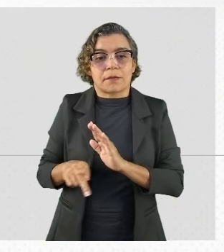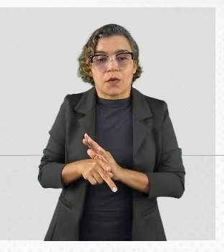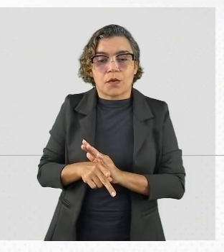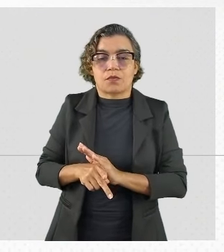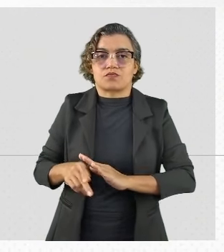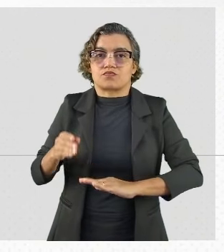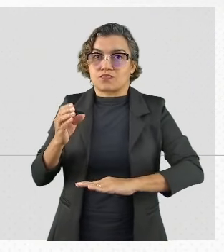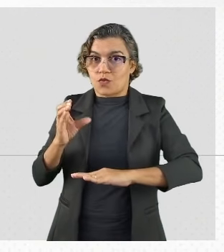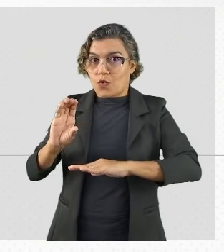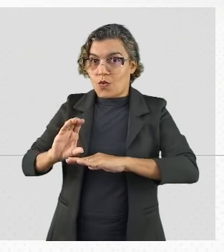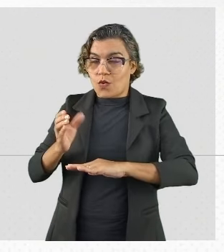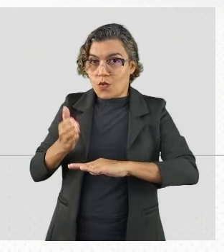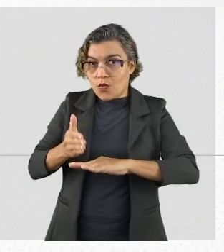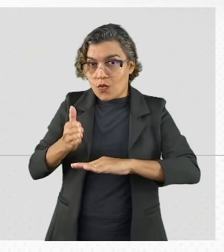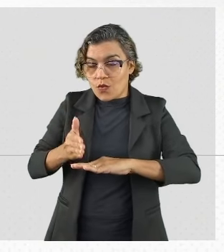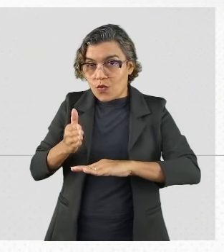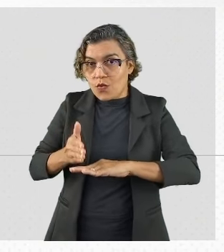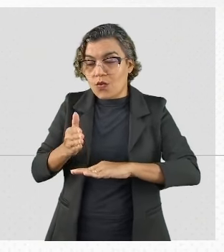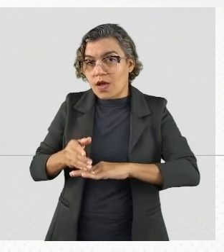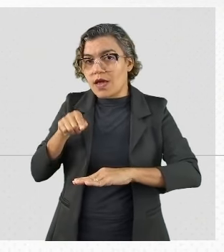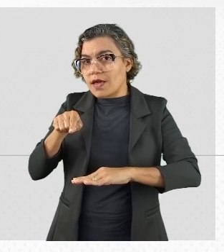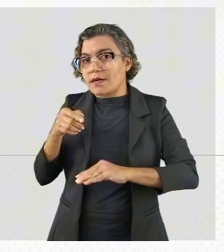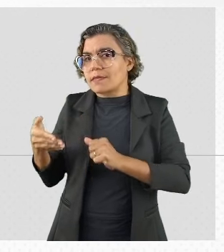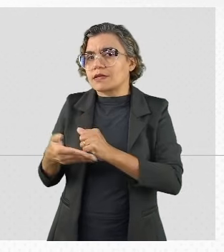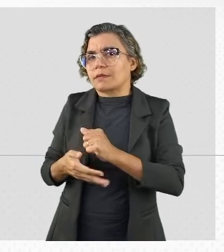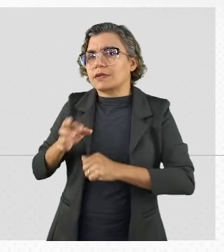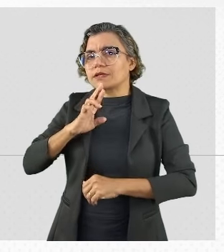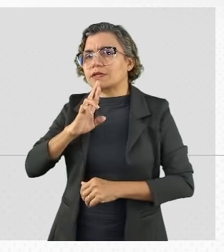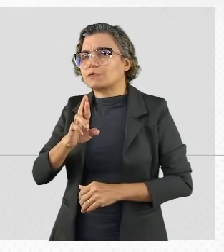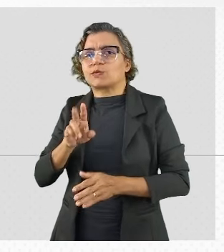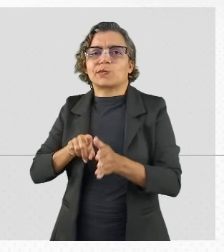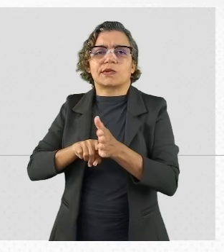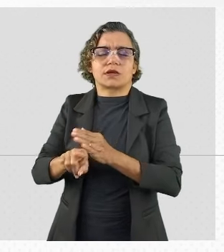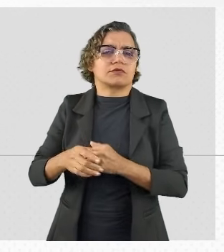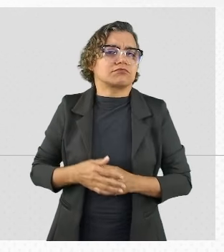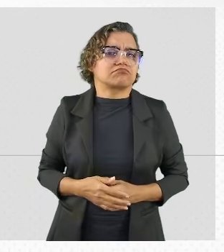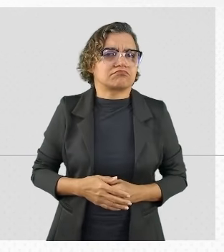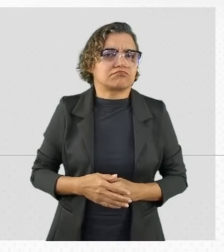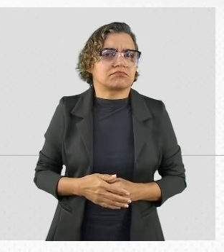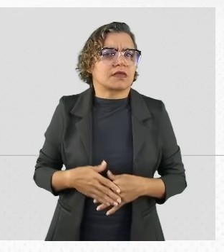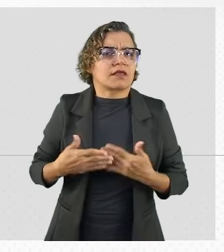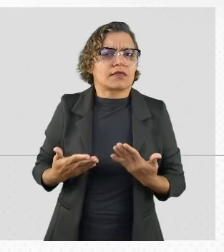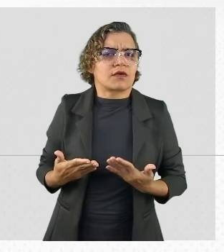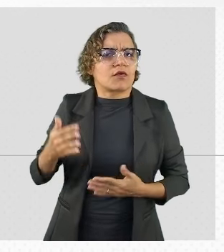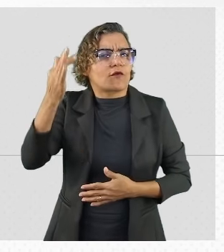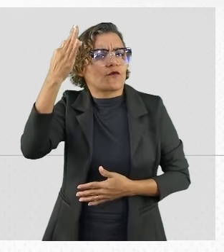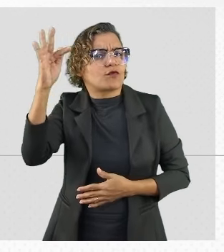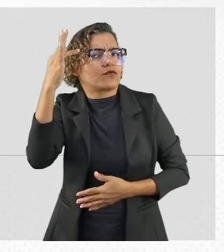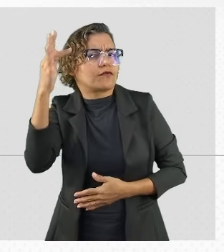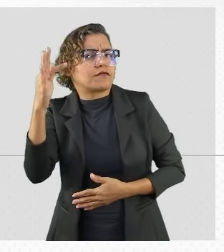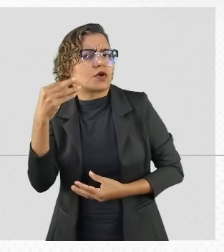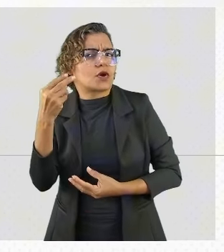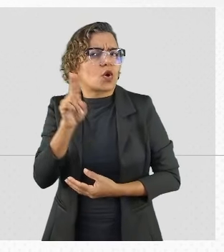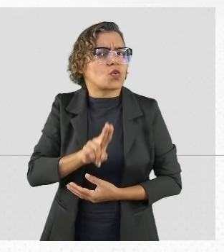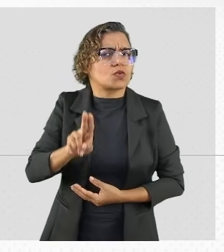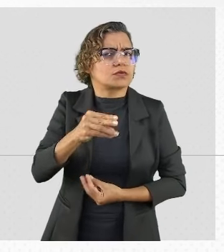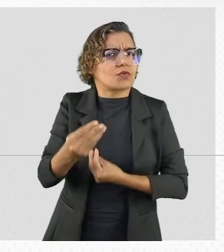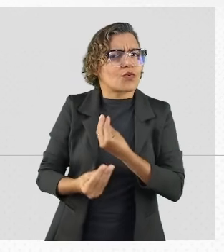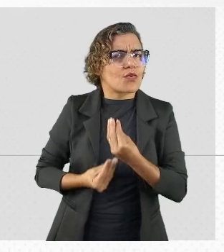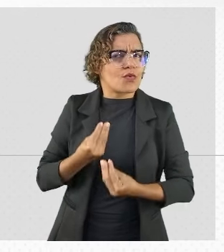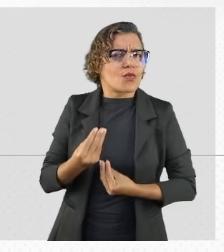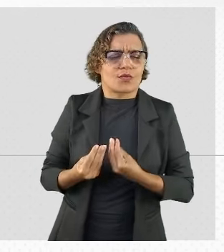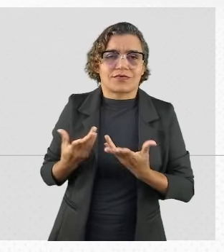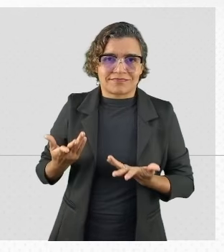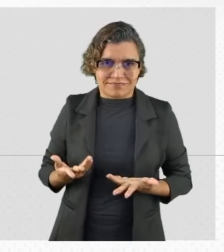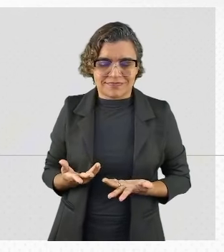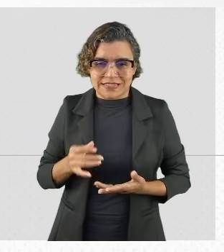ele basicamente, literalmente, responde à pergunta: afinal, para que serve a filosofia? Só que essa aqui,